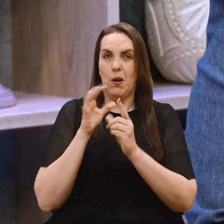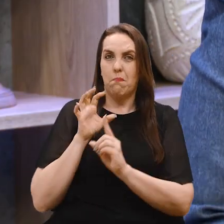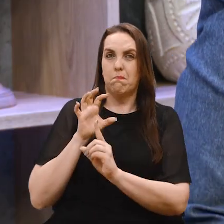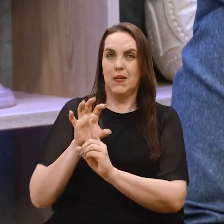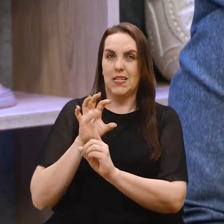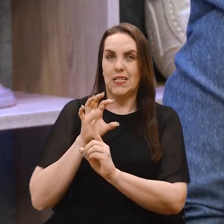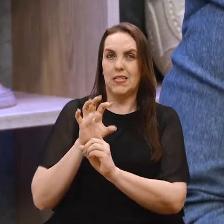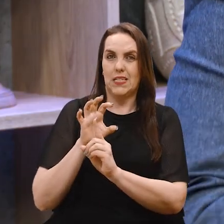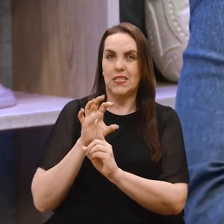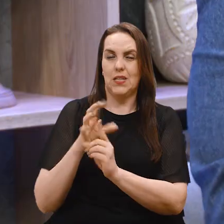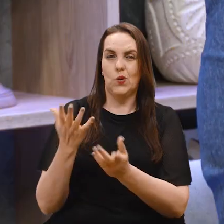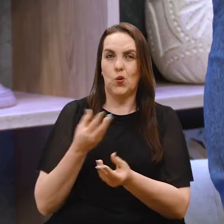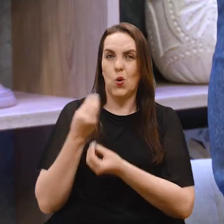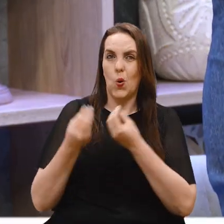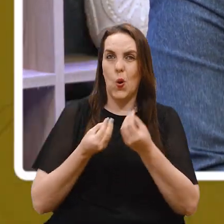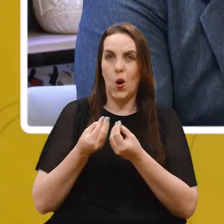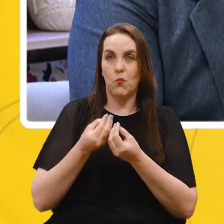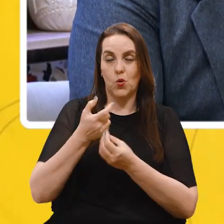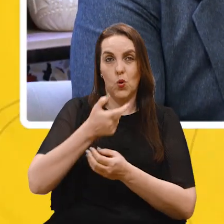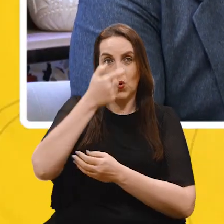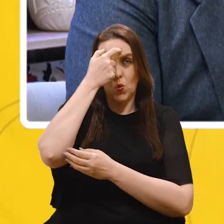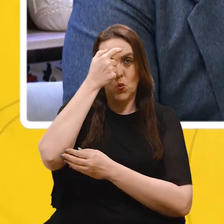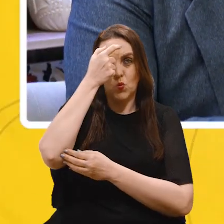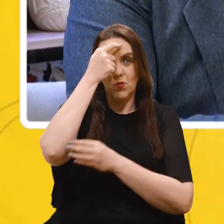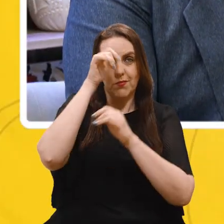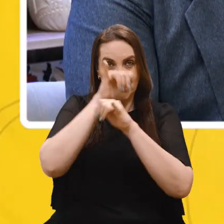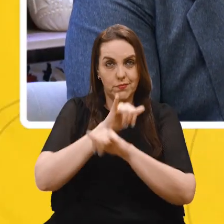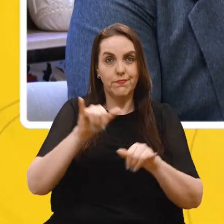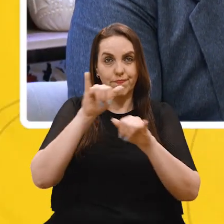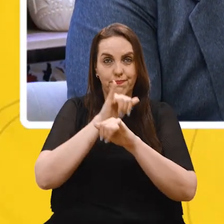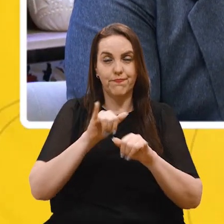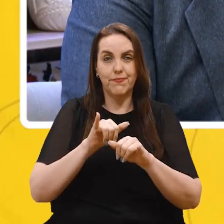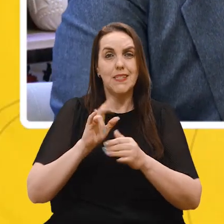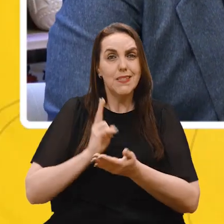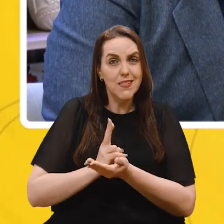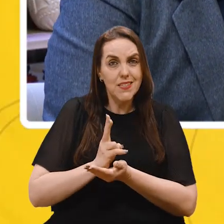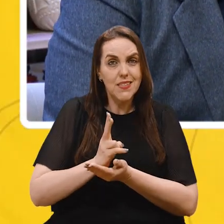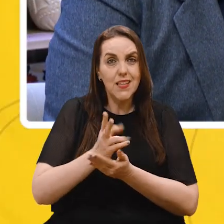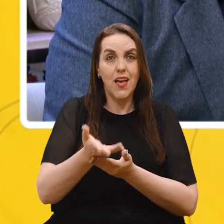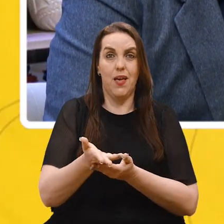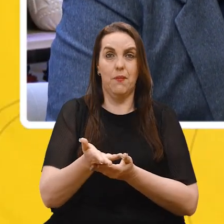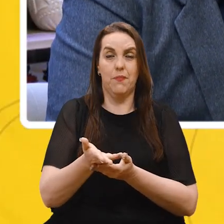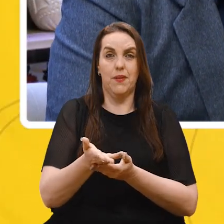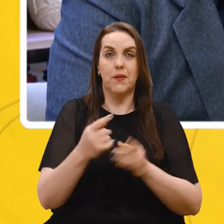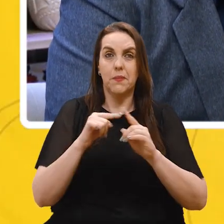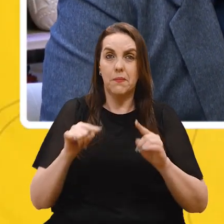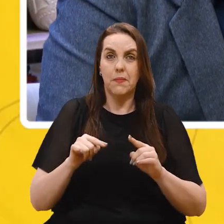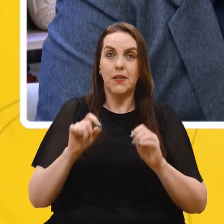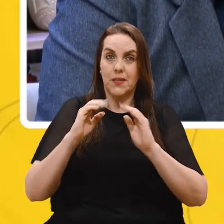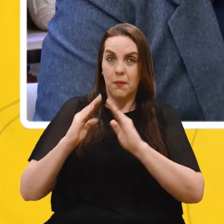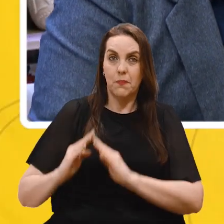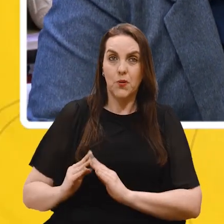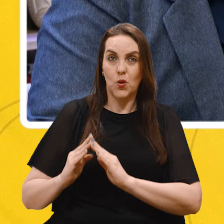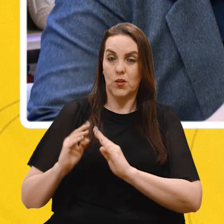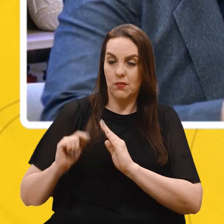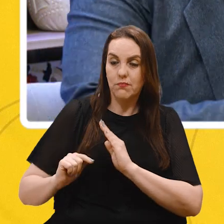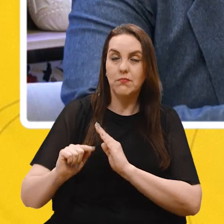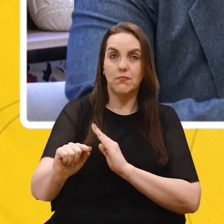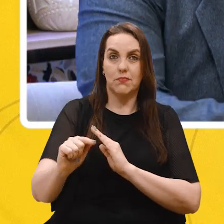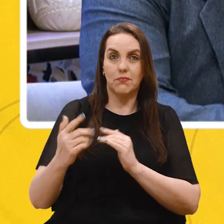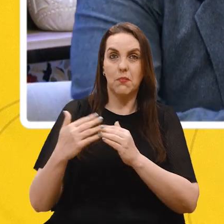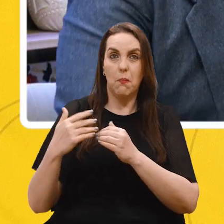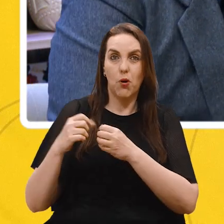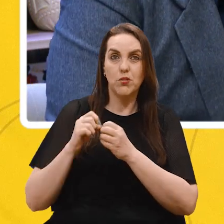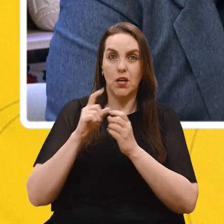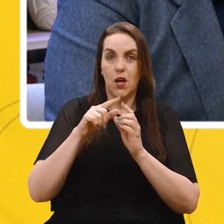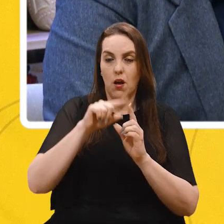pressão, ou melhor, conscientização que é feita constantemente para que esses moradores eles façam o